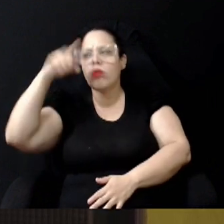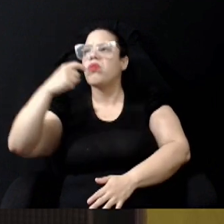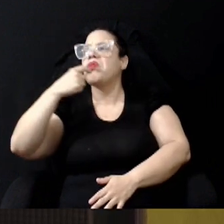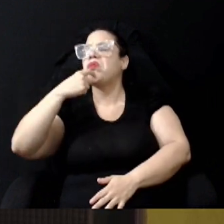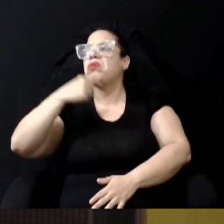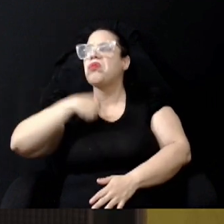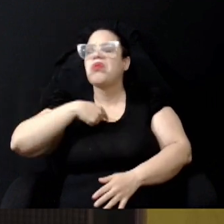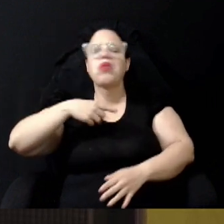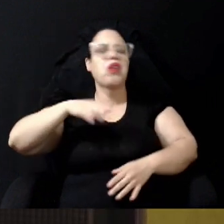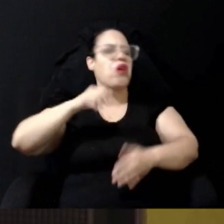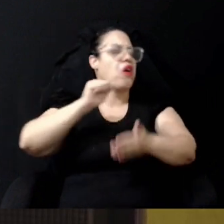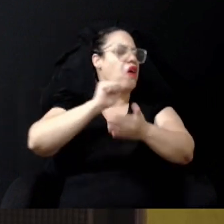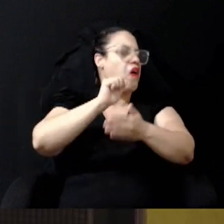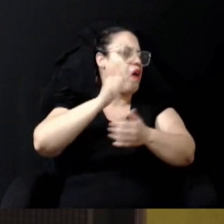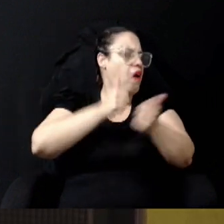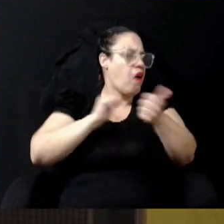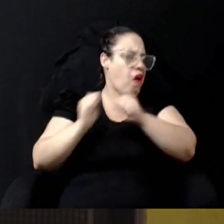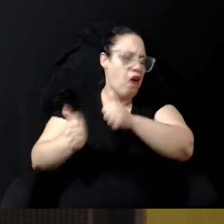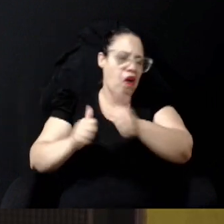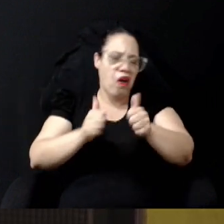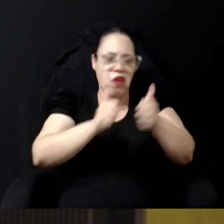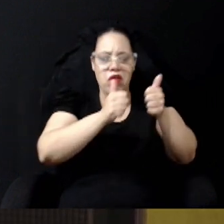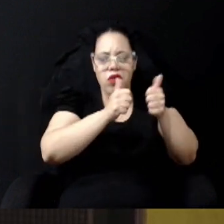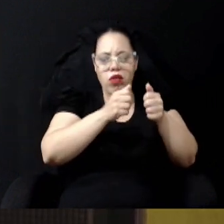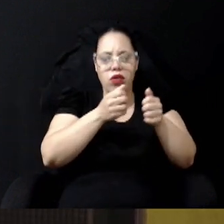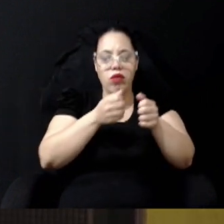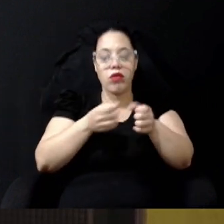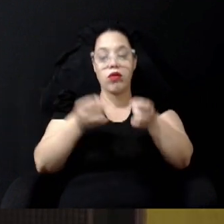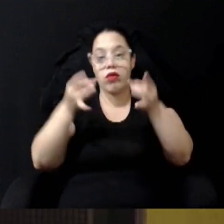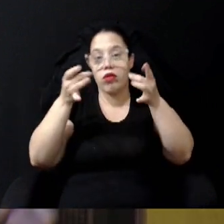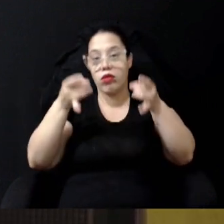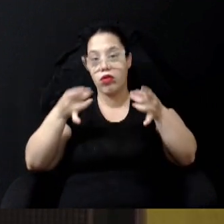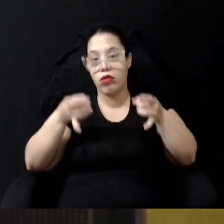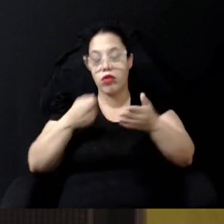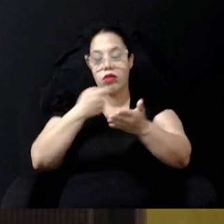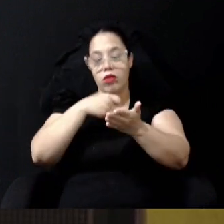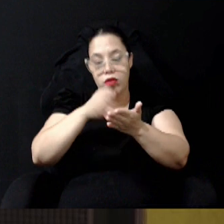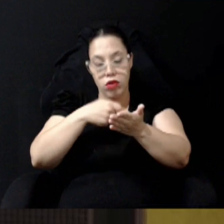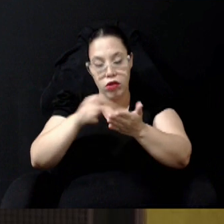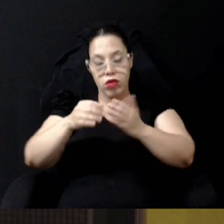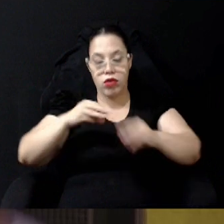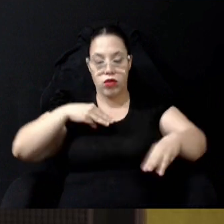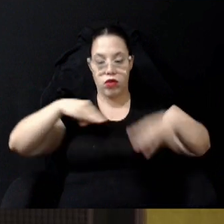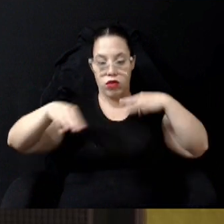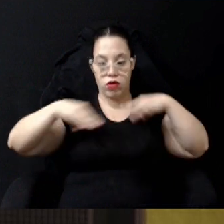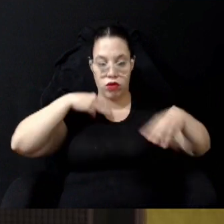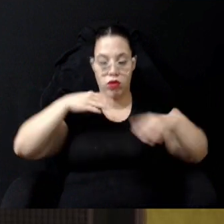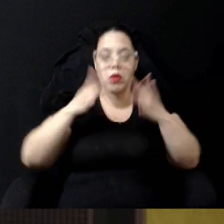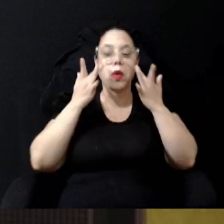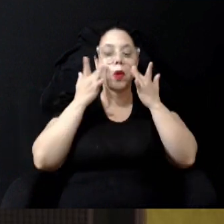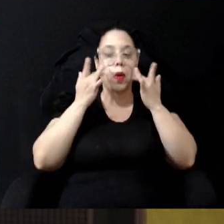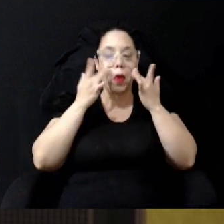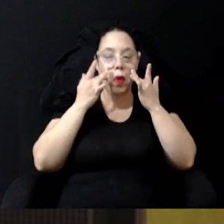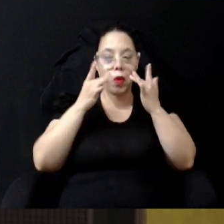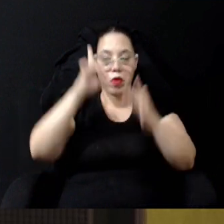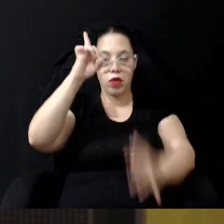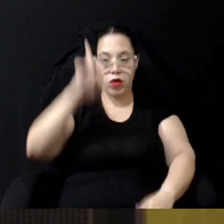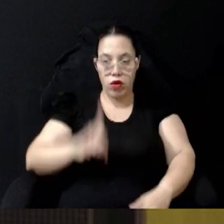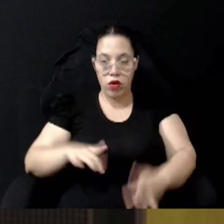áreas, se especializa como escritor, compositor, teatrólogo, diretor de